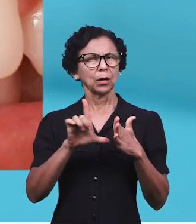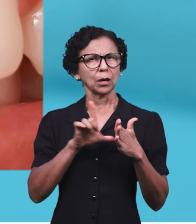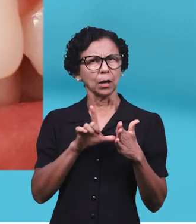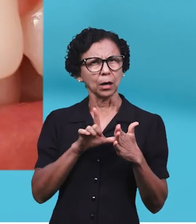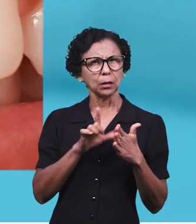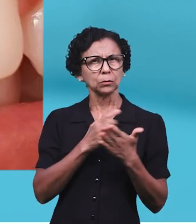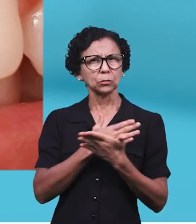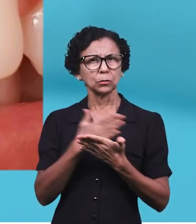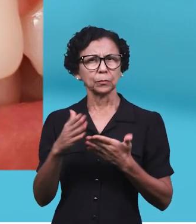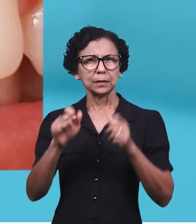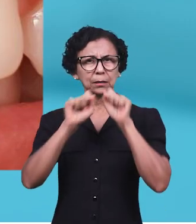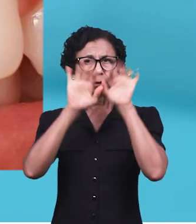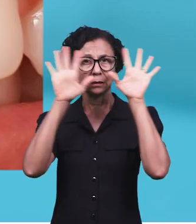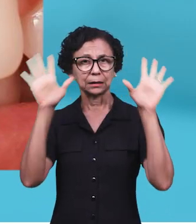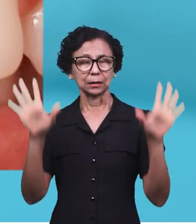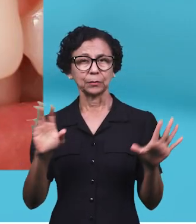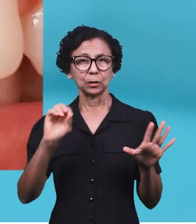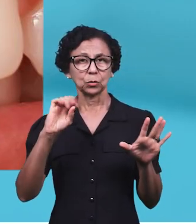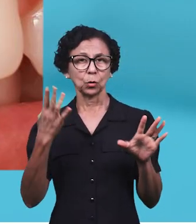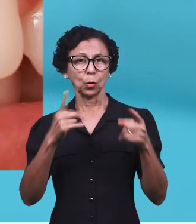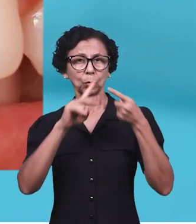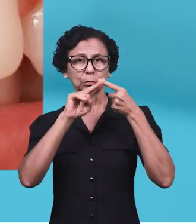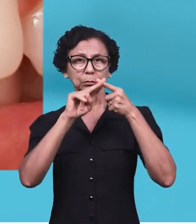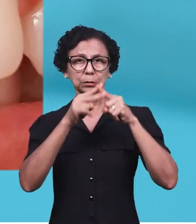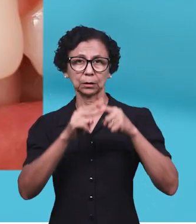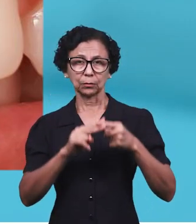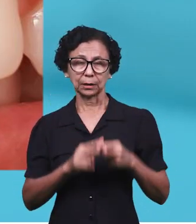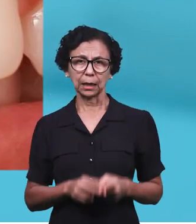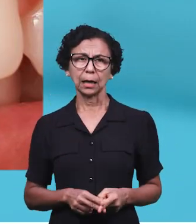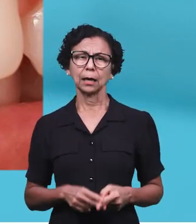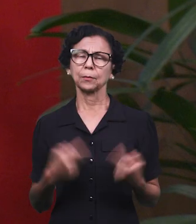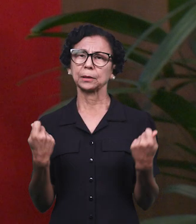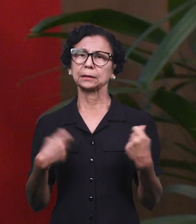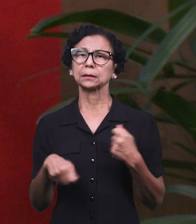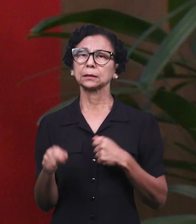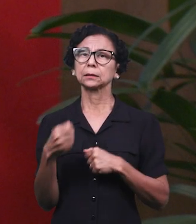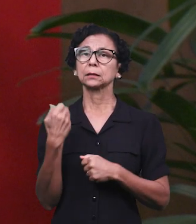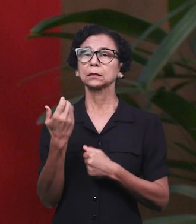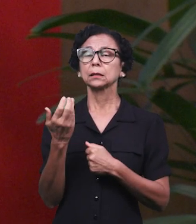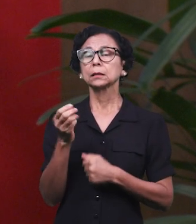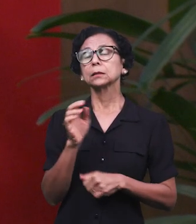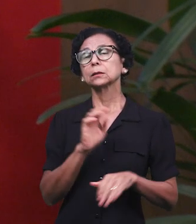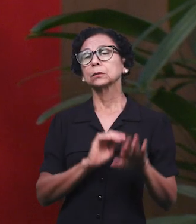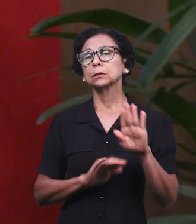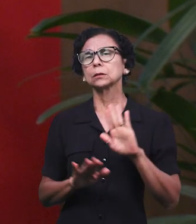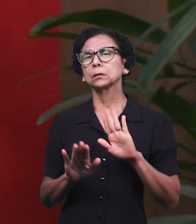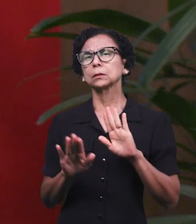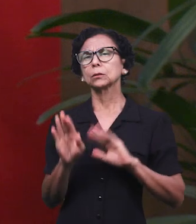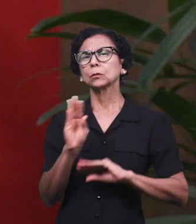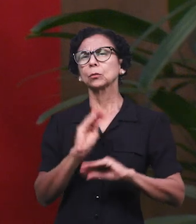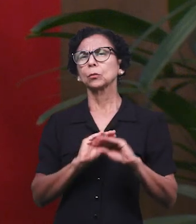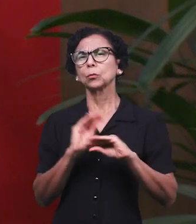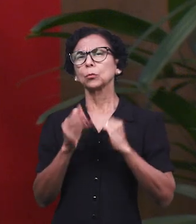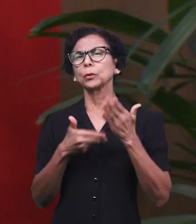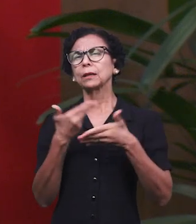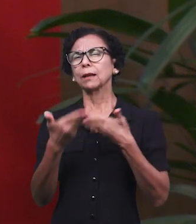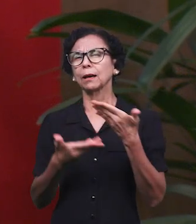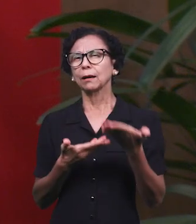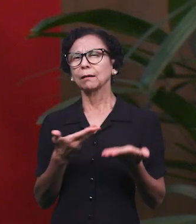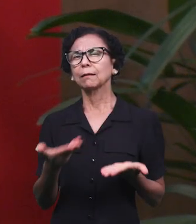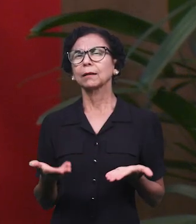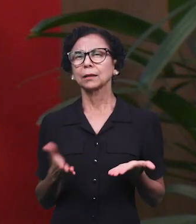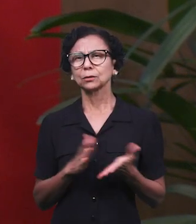clareamento, antes da gente pensar numa restauração, é preciso ter esse cuidado com a saúde que já vai trazer uma